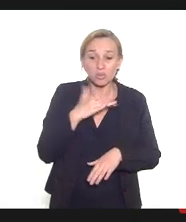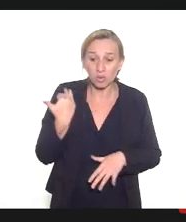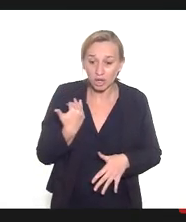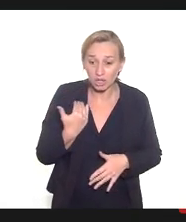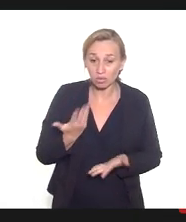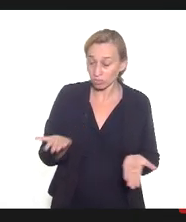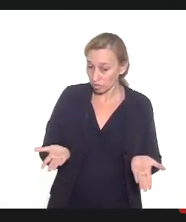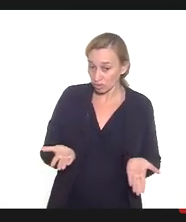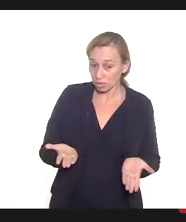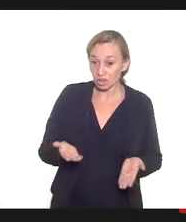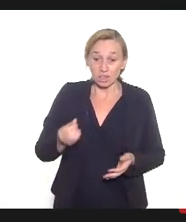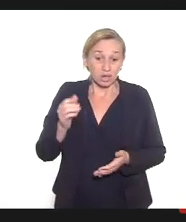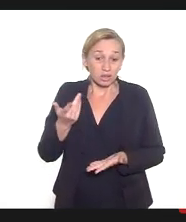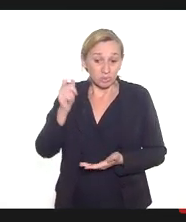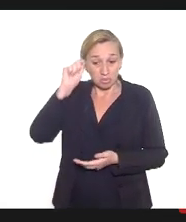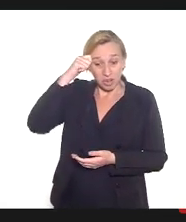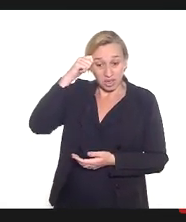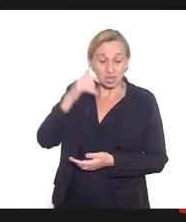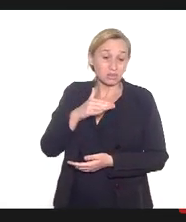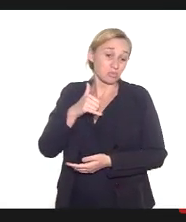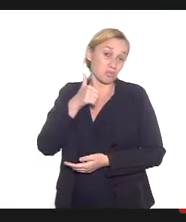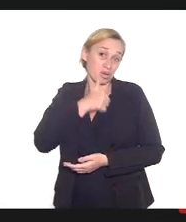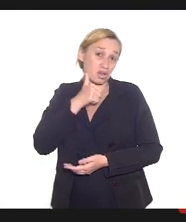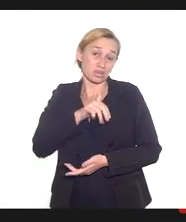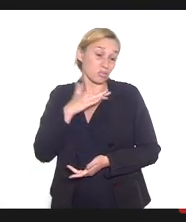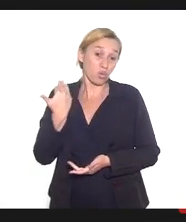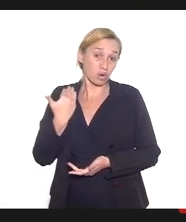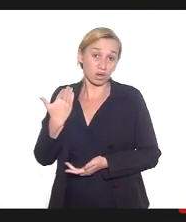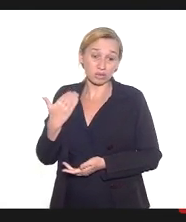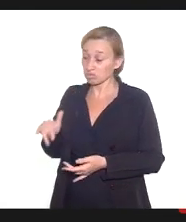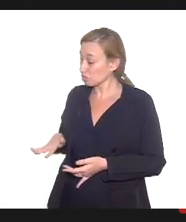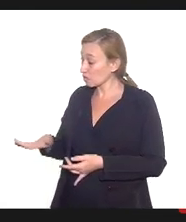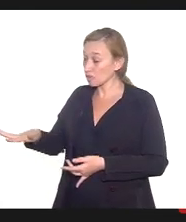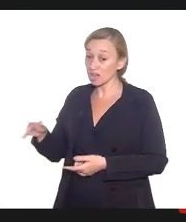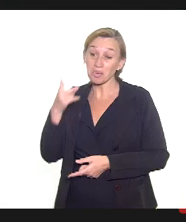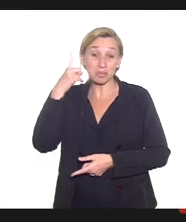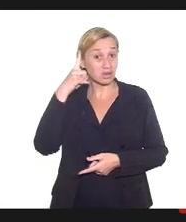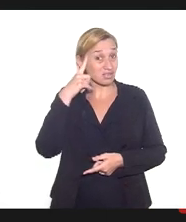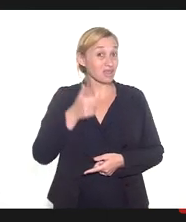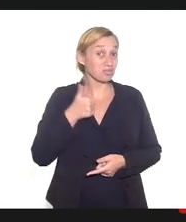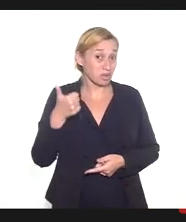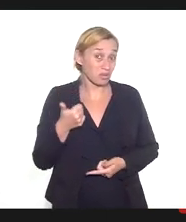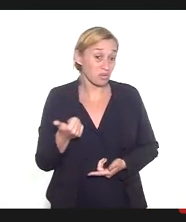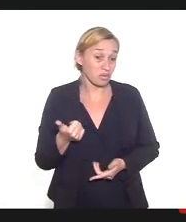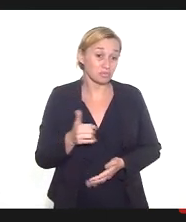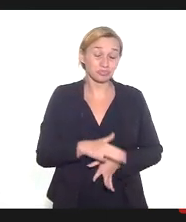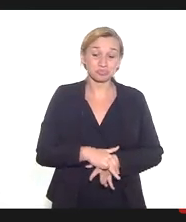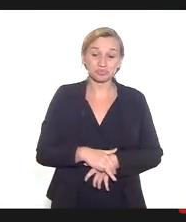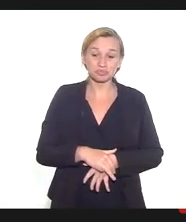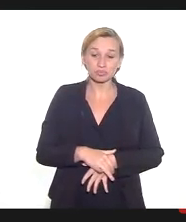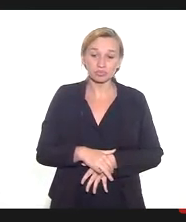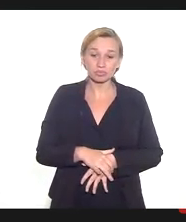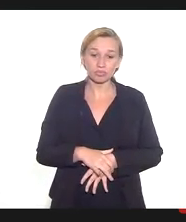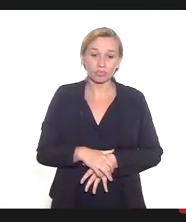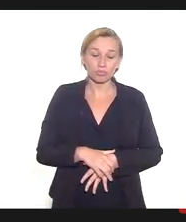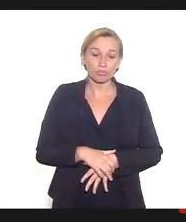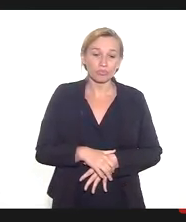pobres pretas e periféricas que morrem e isso tudo precisa ser pensado a inadmissível que